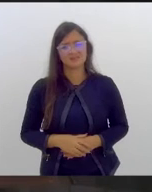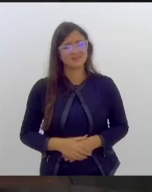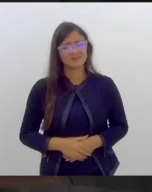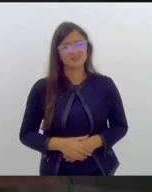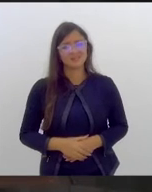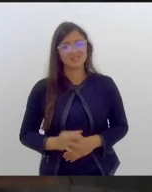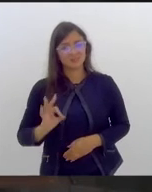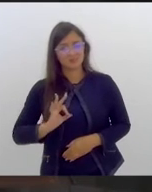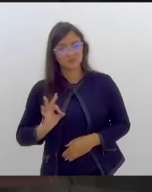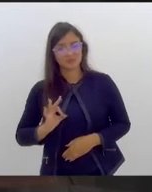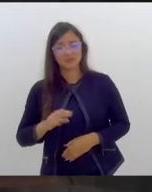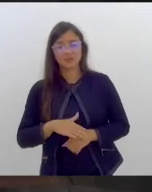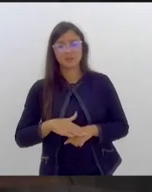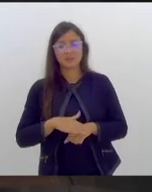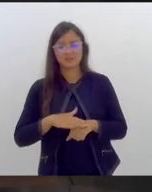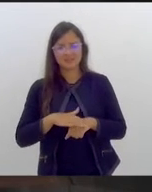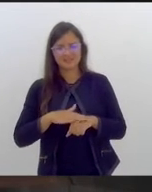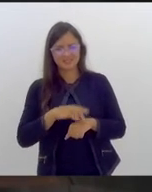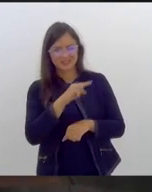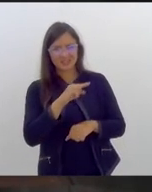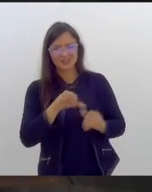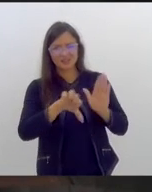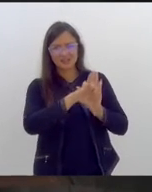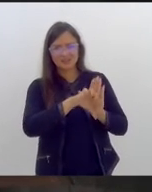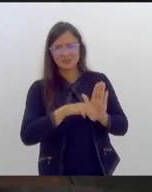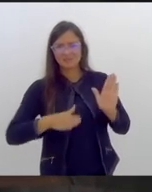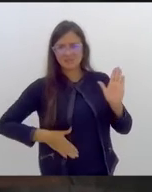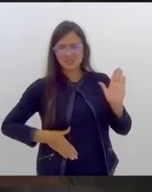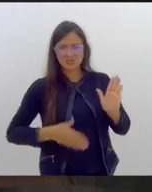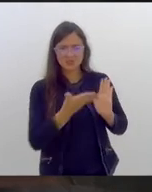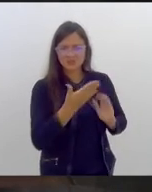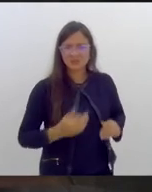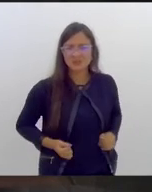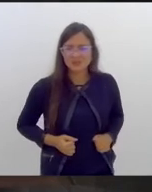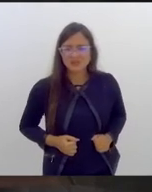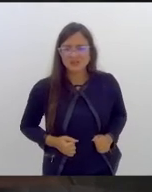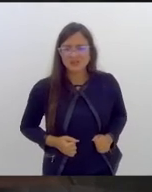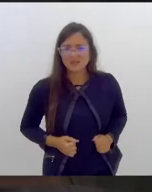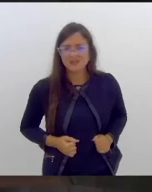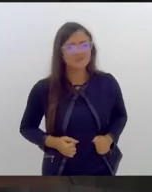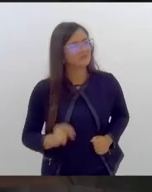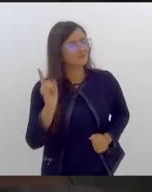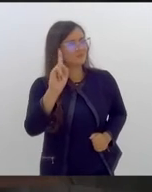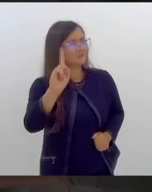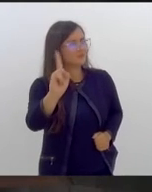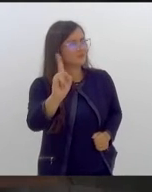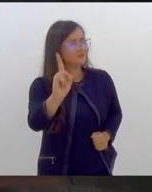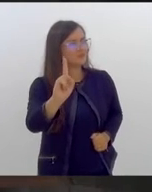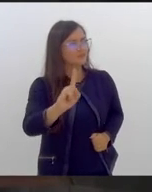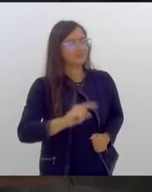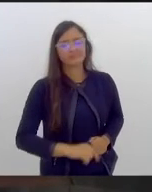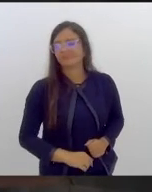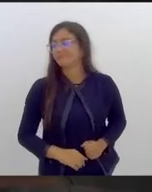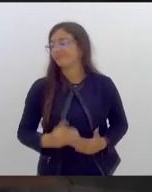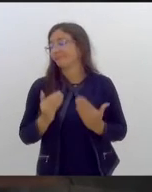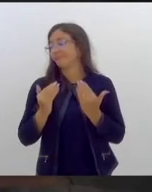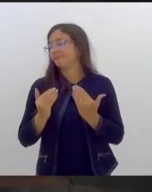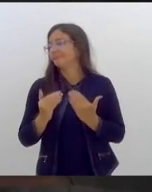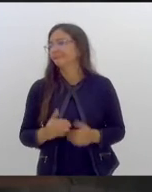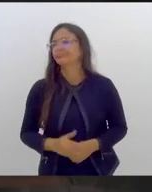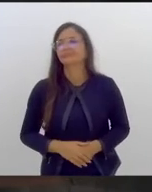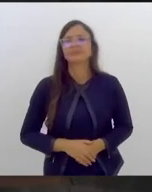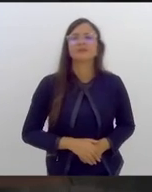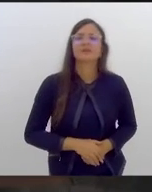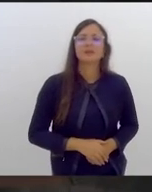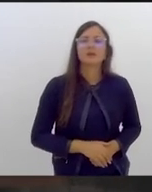a polícia confere As populações dos territórios populares tia Jú né Eu acho que a polícia tem que agir